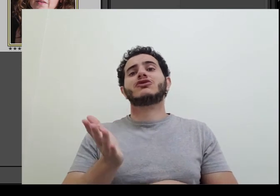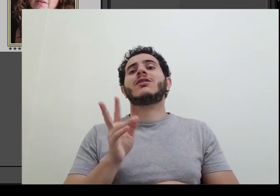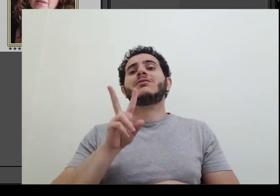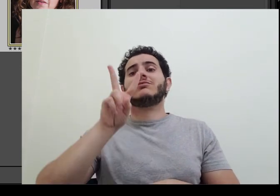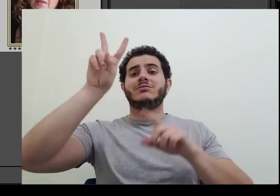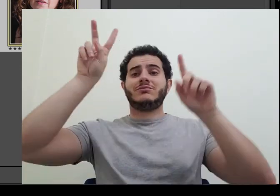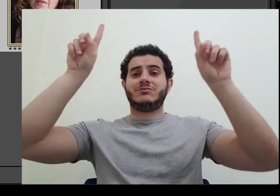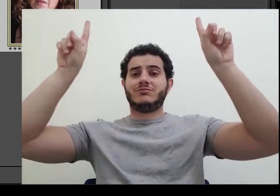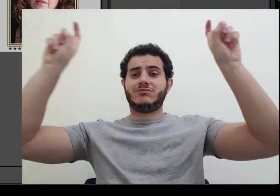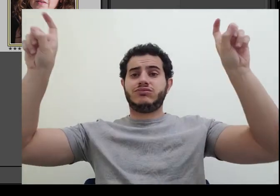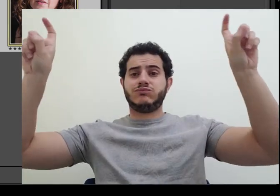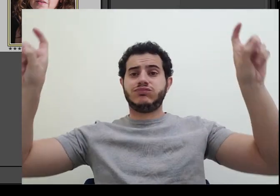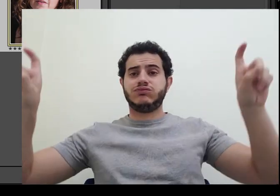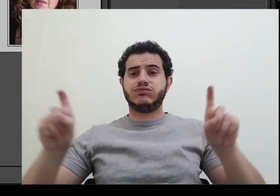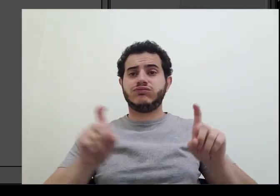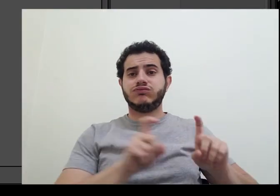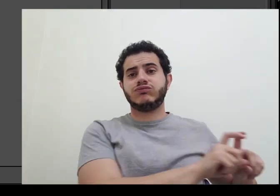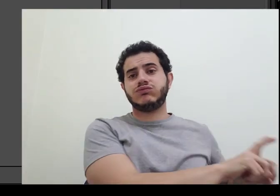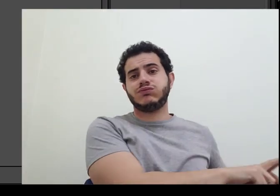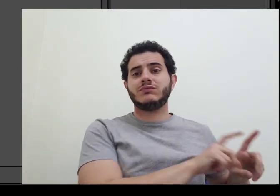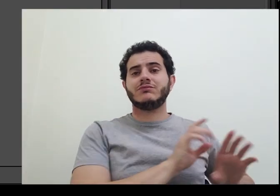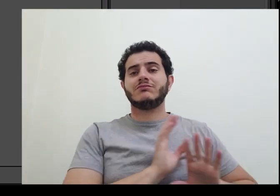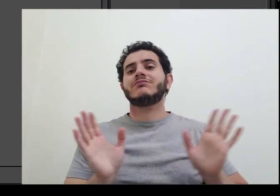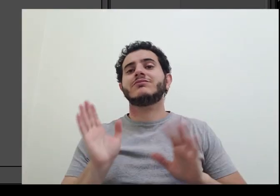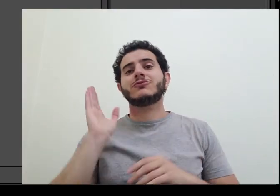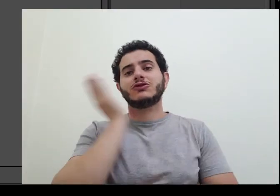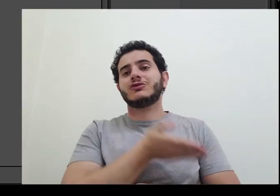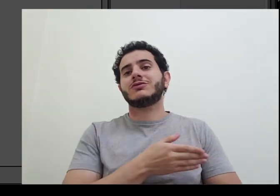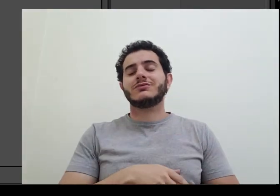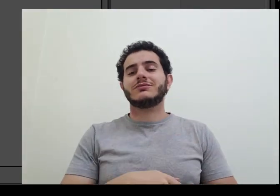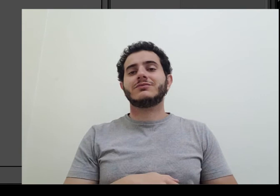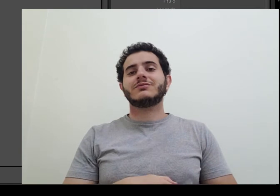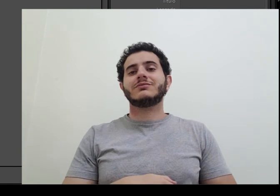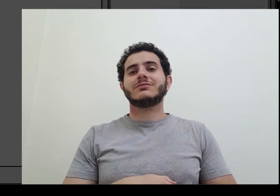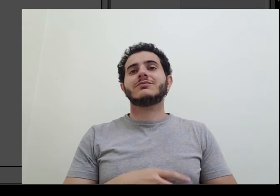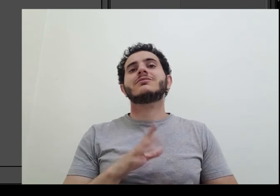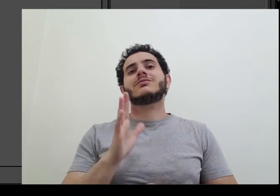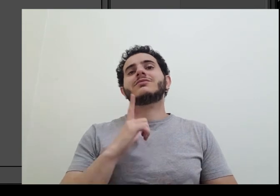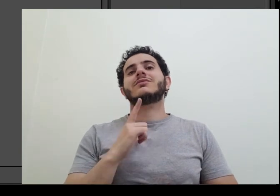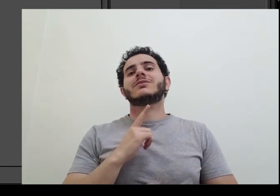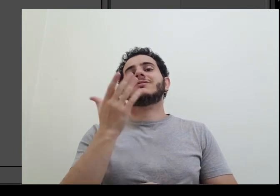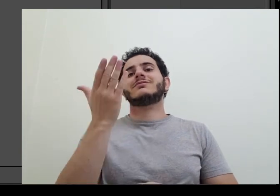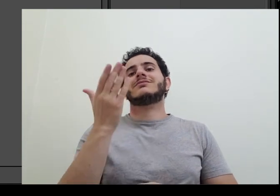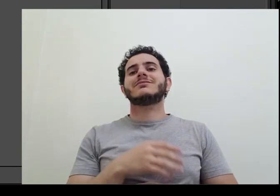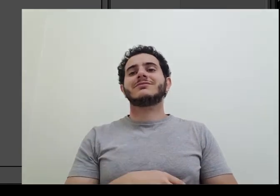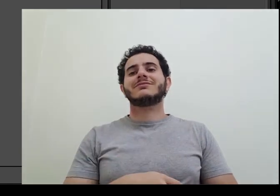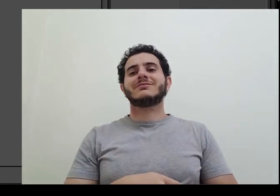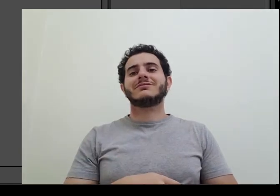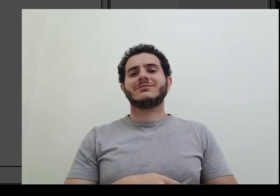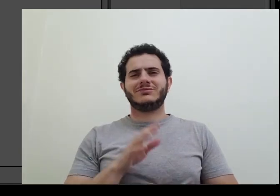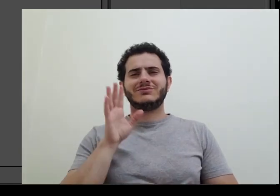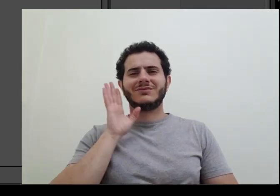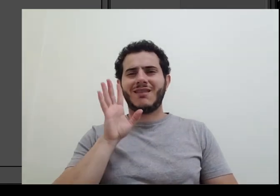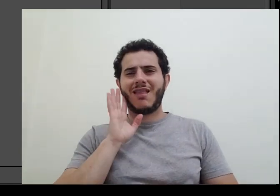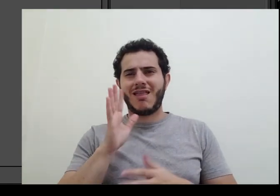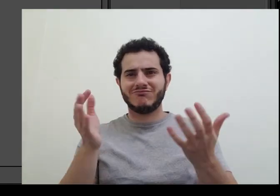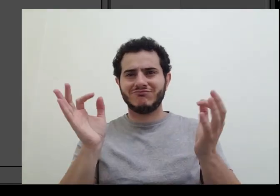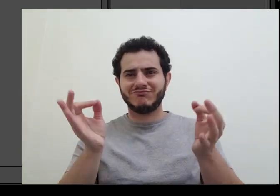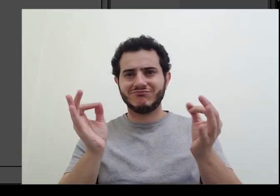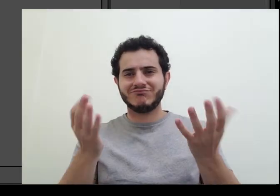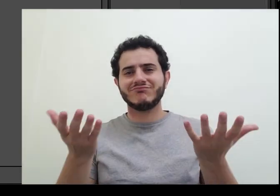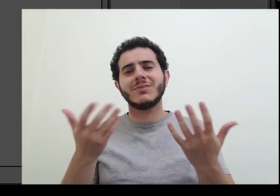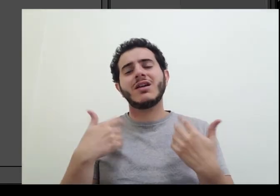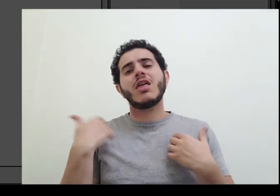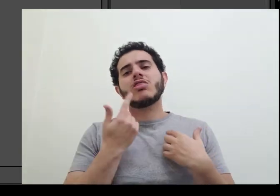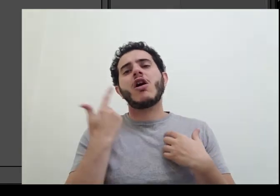Ele arrastou para as 2 fotos lá para dentro. Então agora eu tenho a natureza com 3 fotos e retratos com 2 fotos. Muito legal, né? A gente